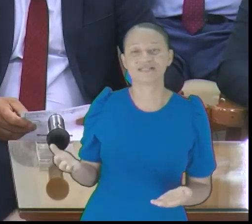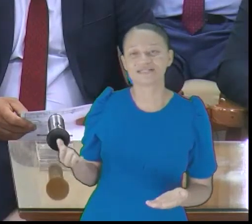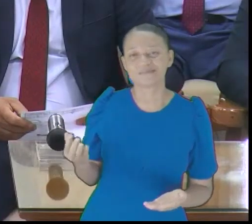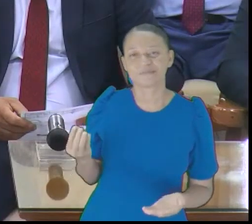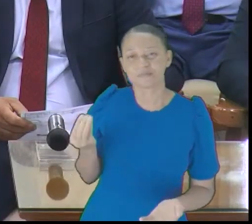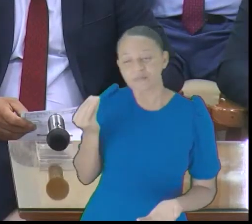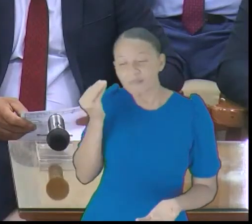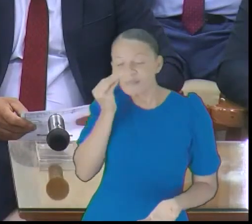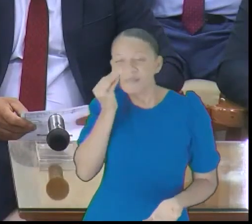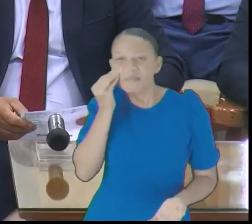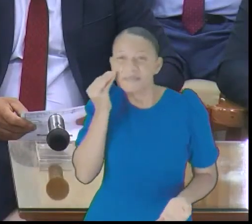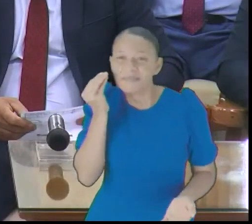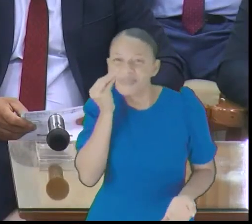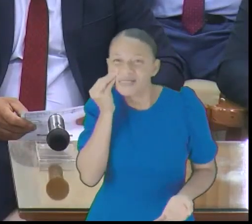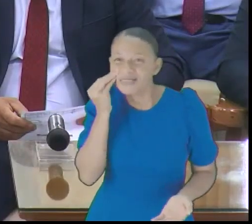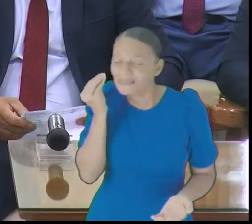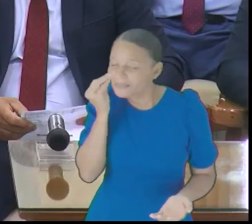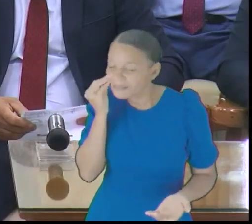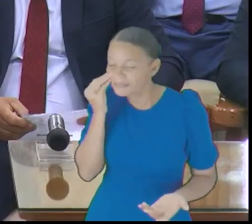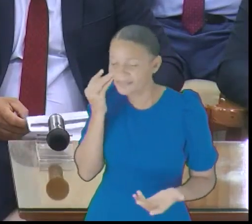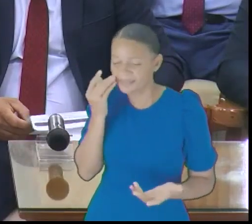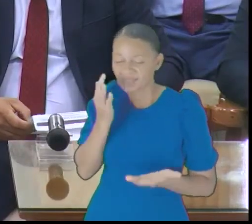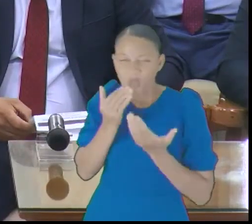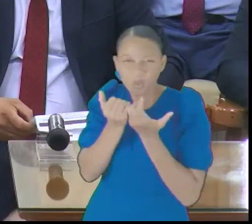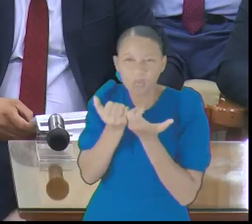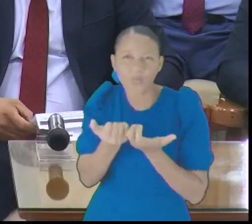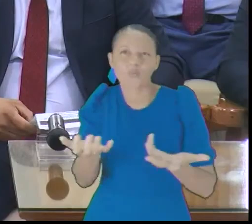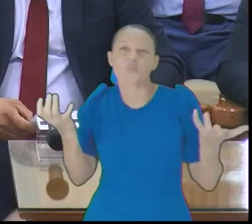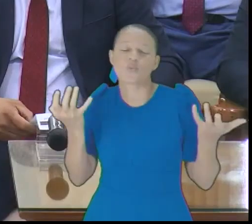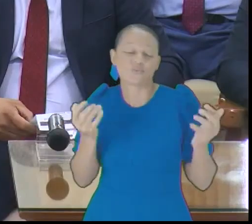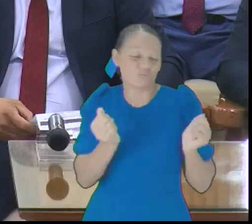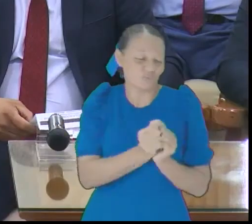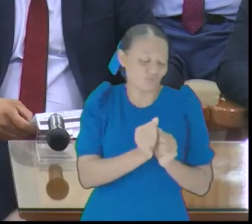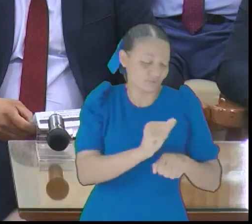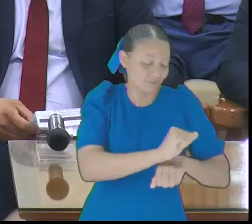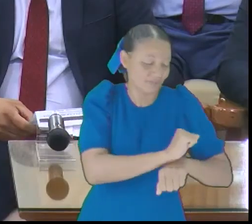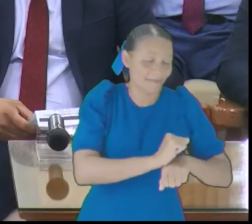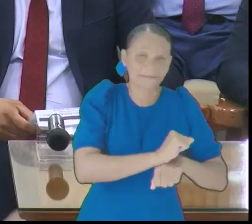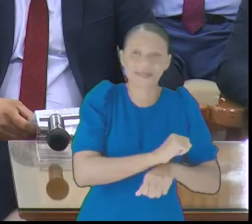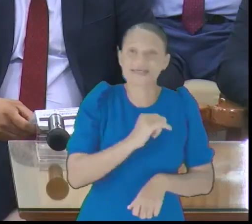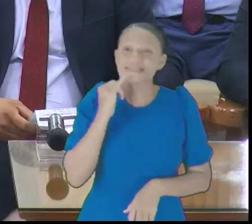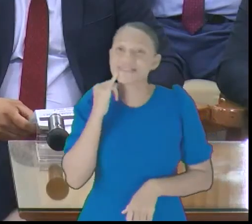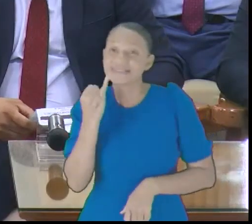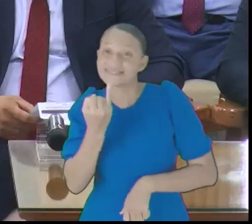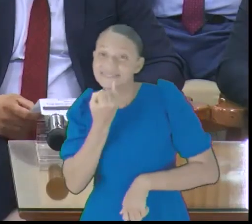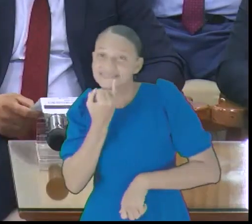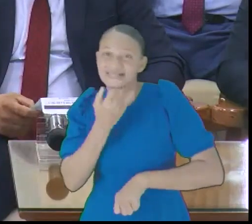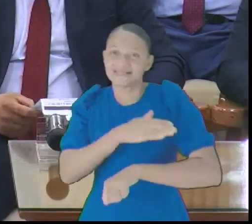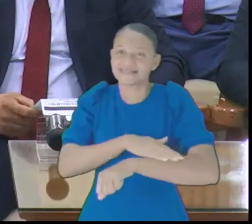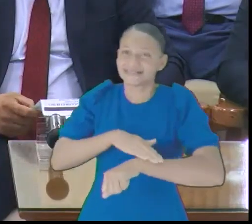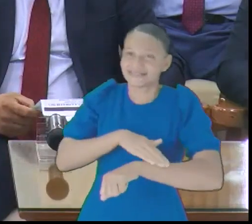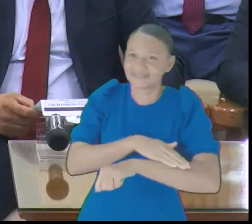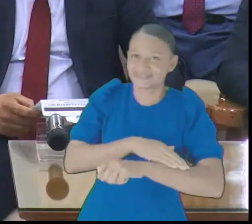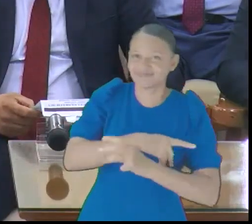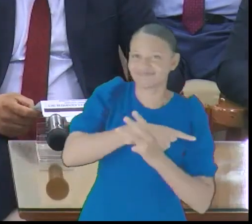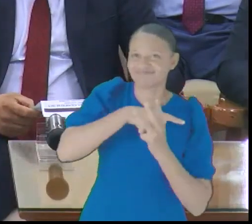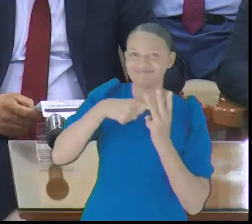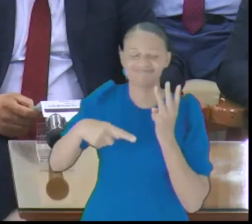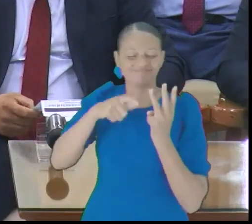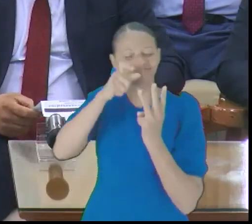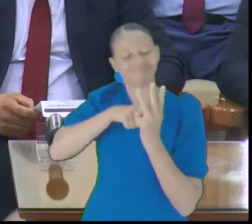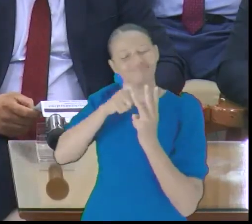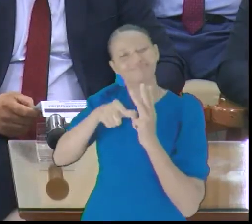experimentando aquele banquete com Abraão, Isaque e Jacó. Sabe por quê? Por causa